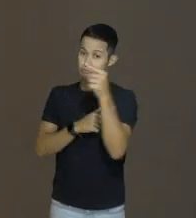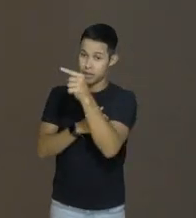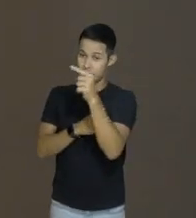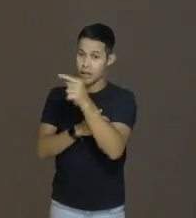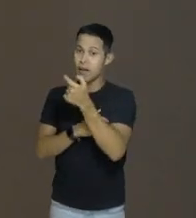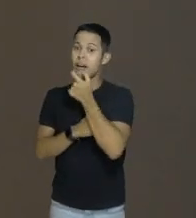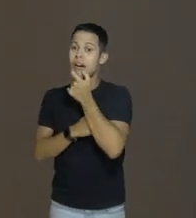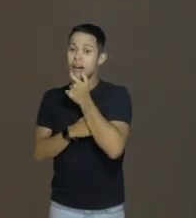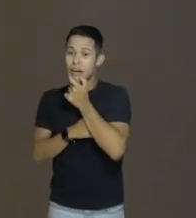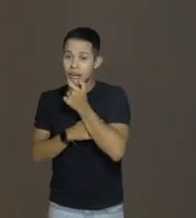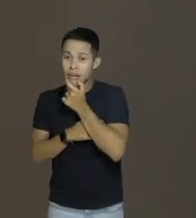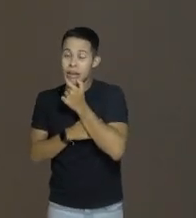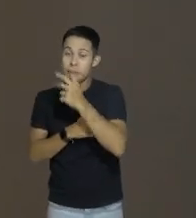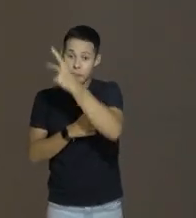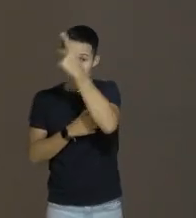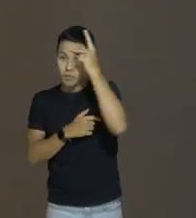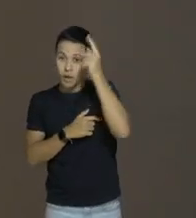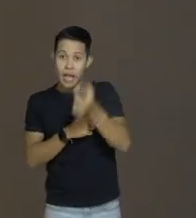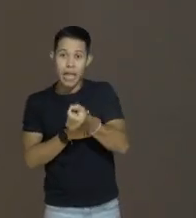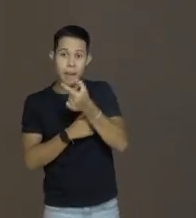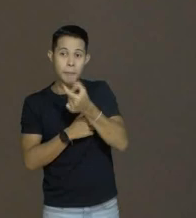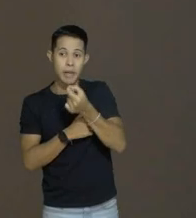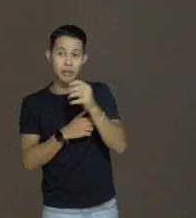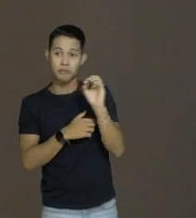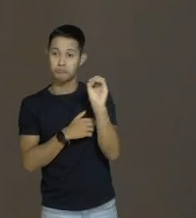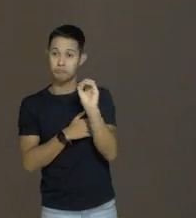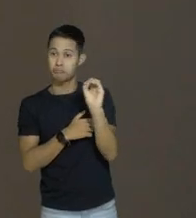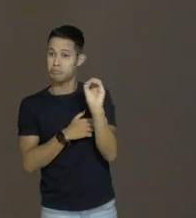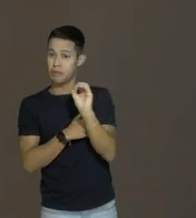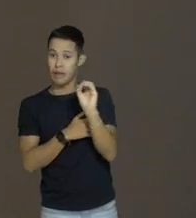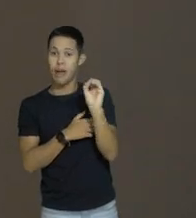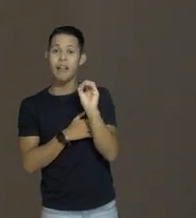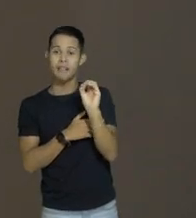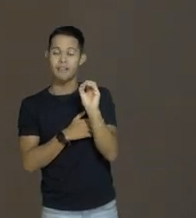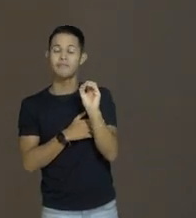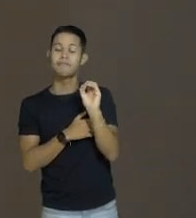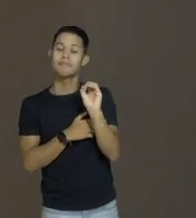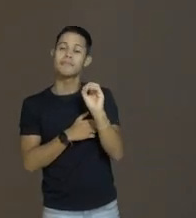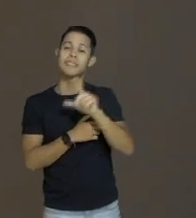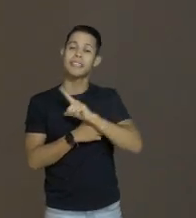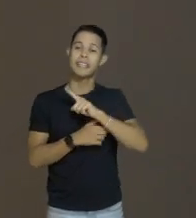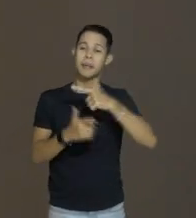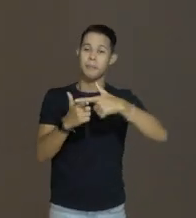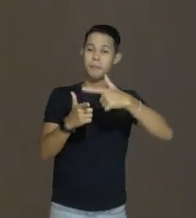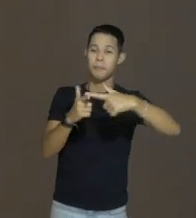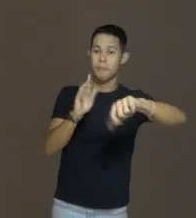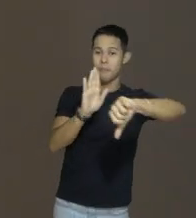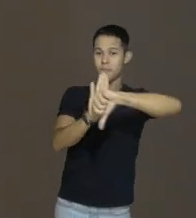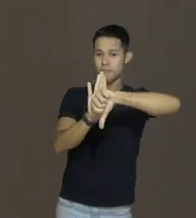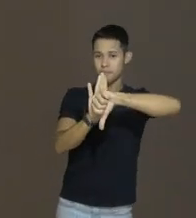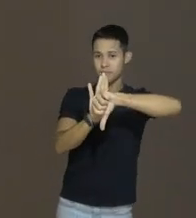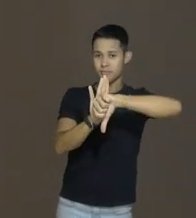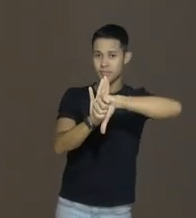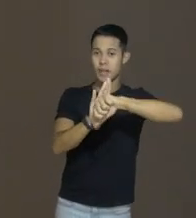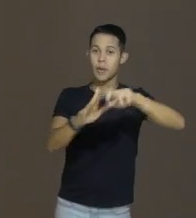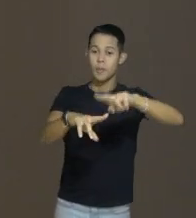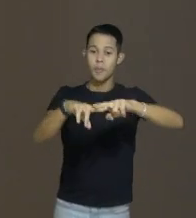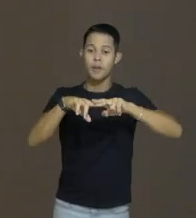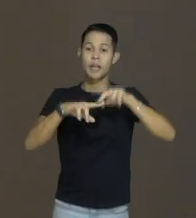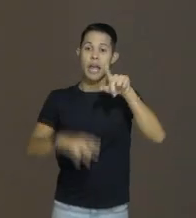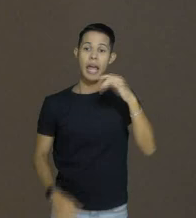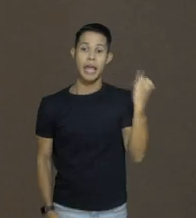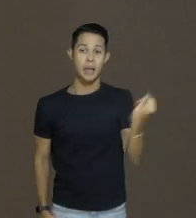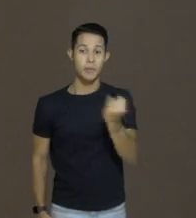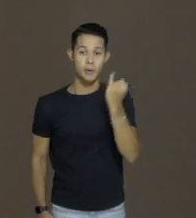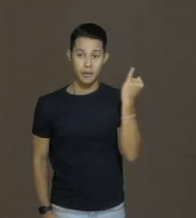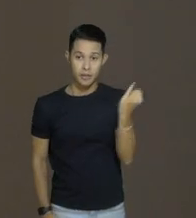eles não estavam com a medicação. Tem até trabalho sobre isso, né? Então, é importante ficar consciente do